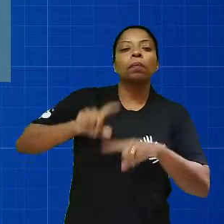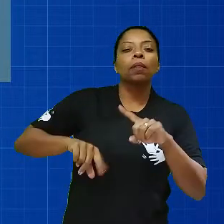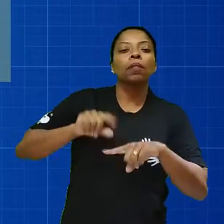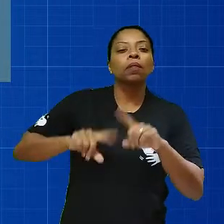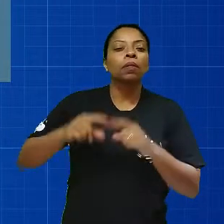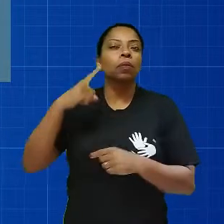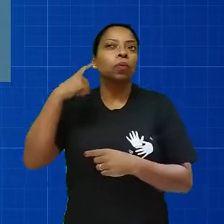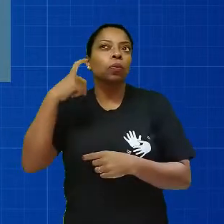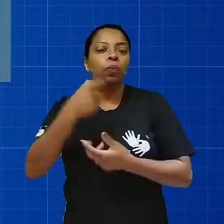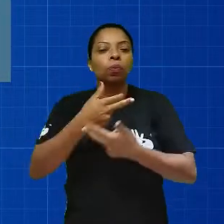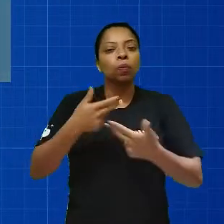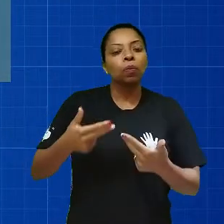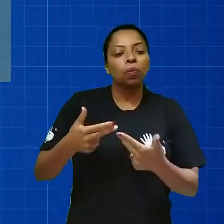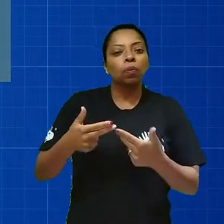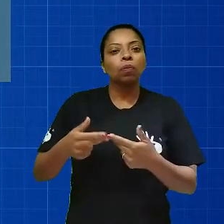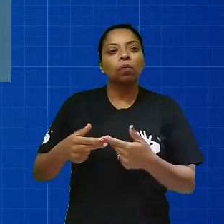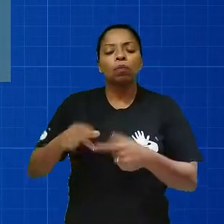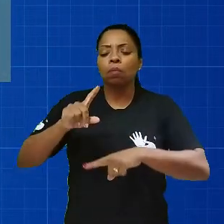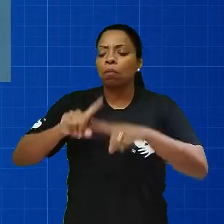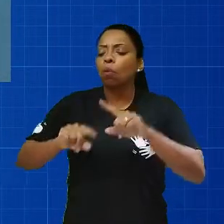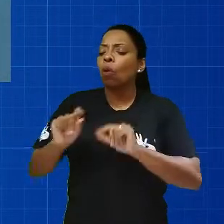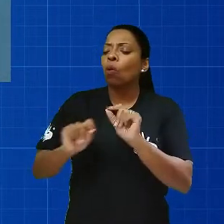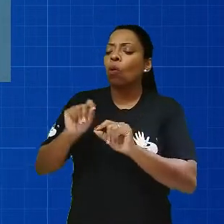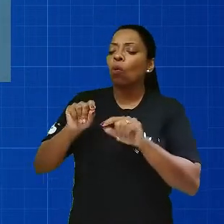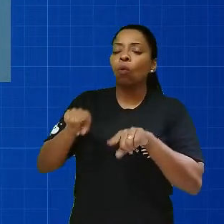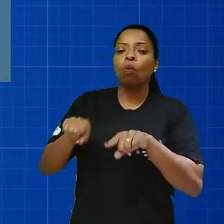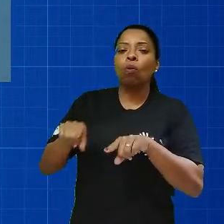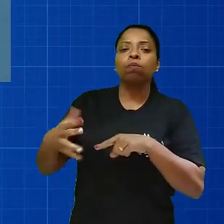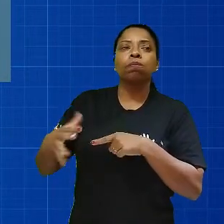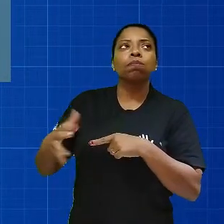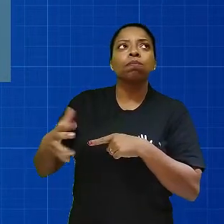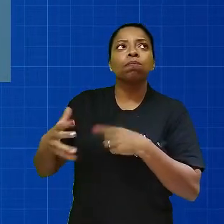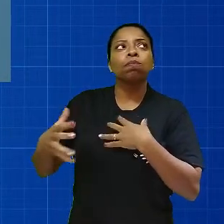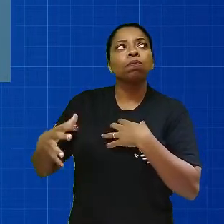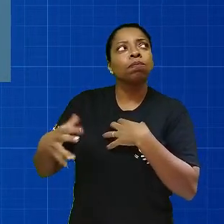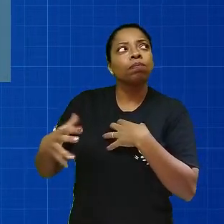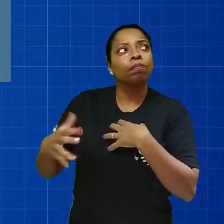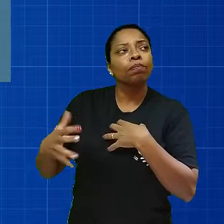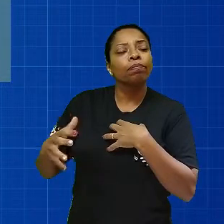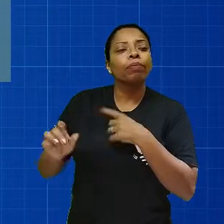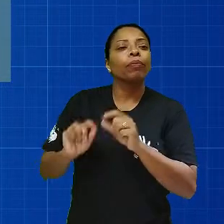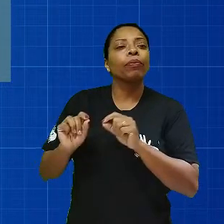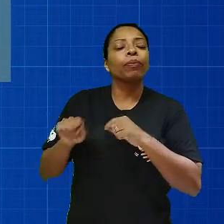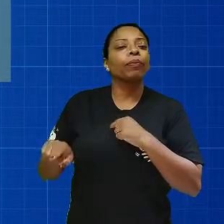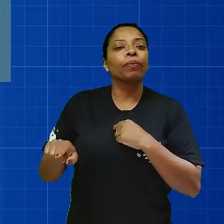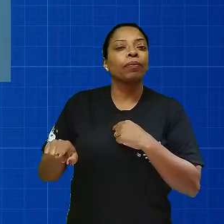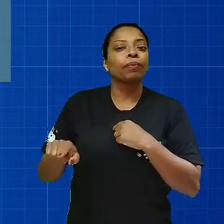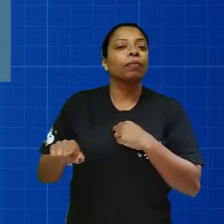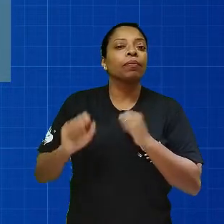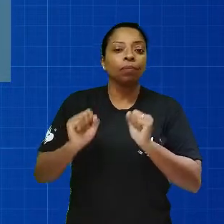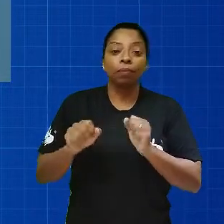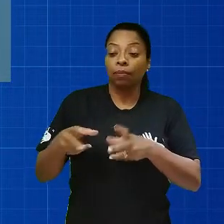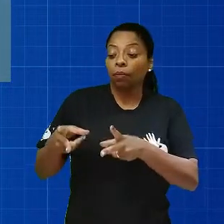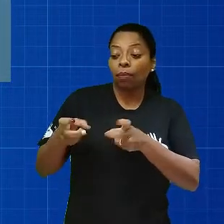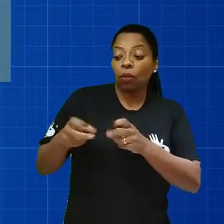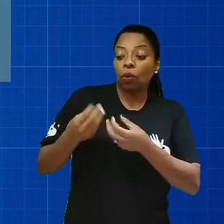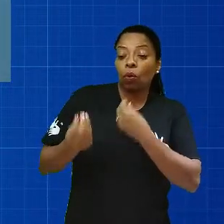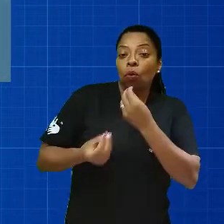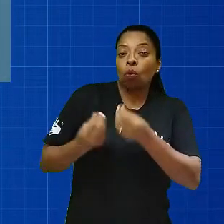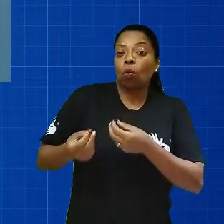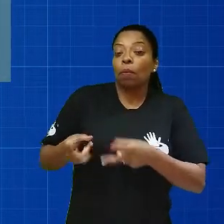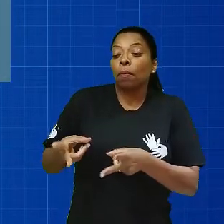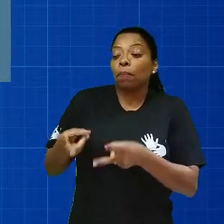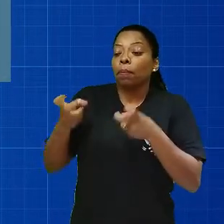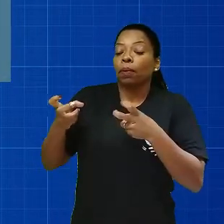será que é? Será que é um instrumento? Qual é o instrumento que faz esse som? Para explorar essa